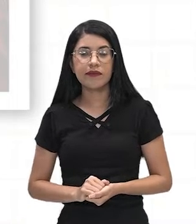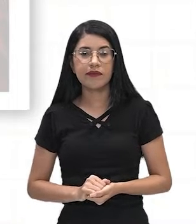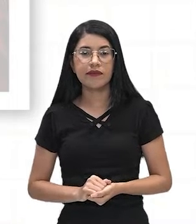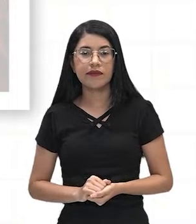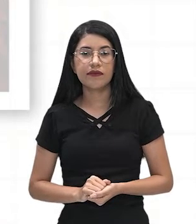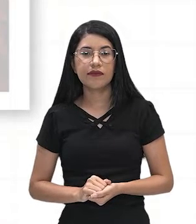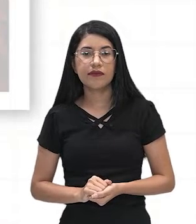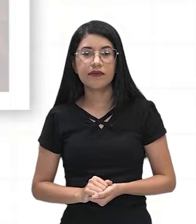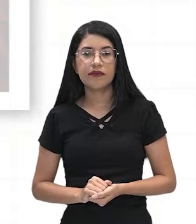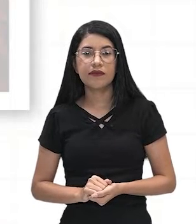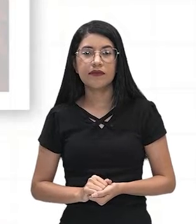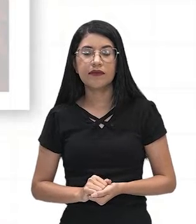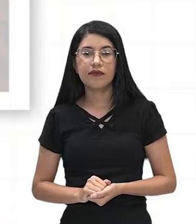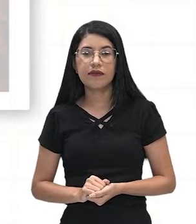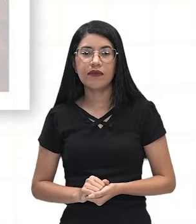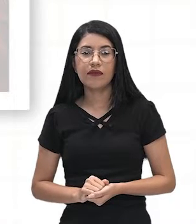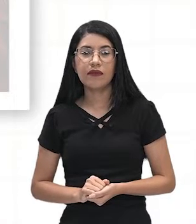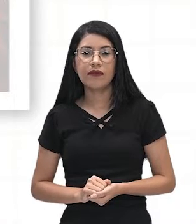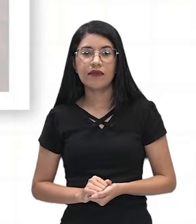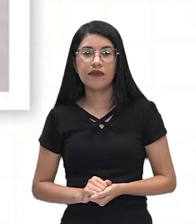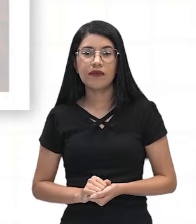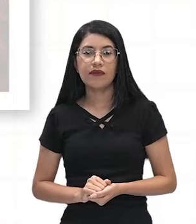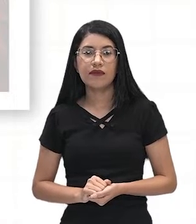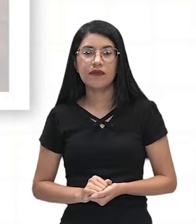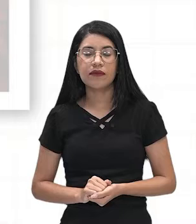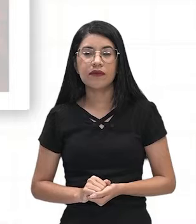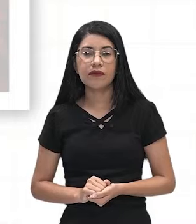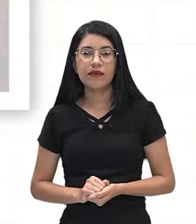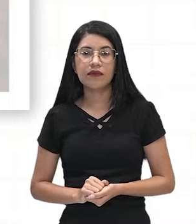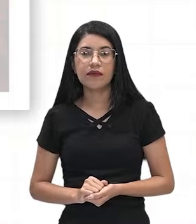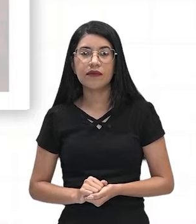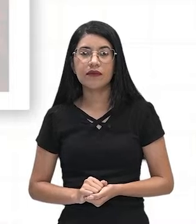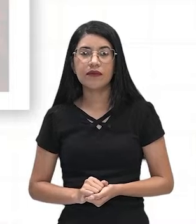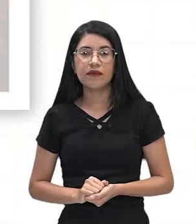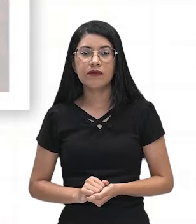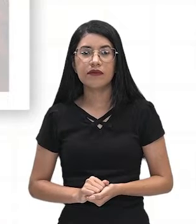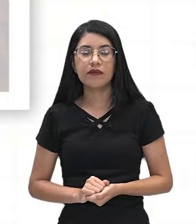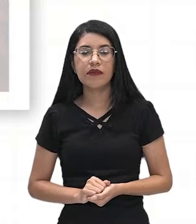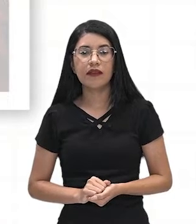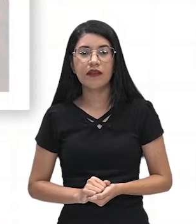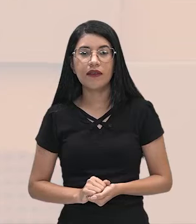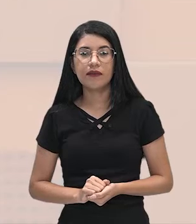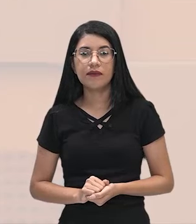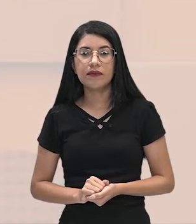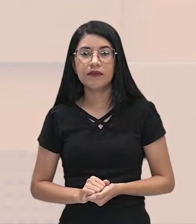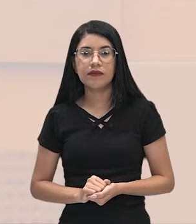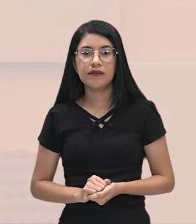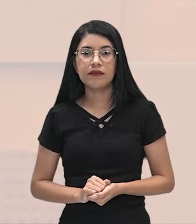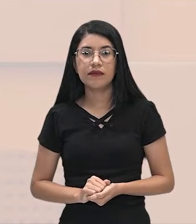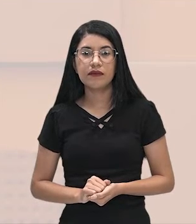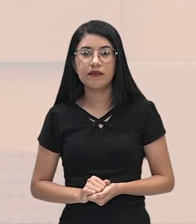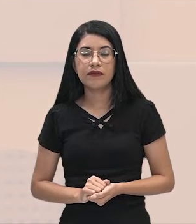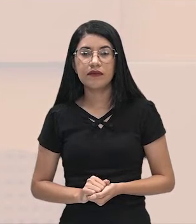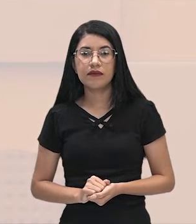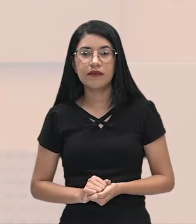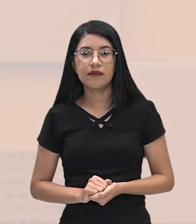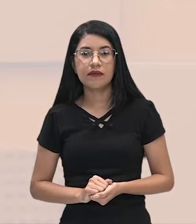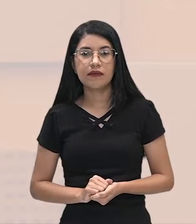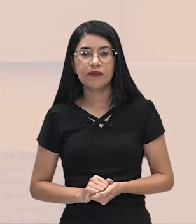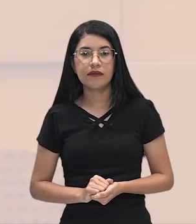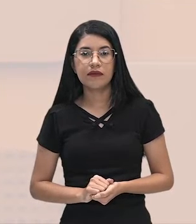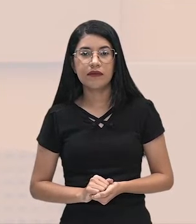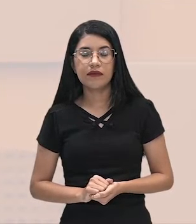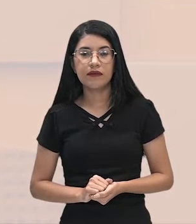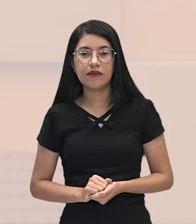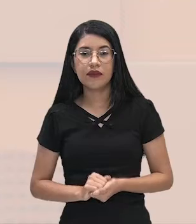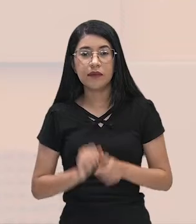dentro de Grécia e de Roma. Certo, turminha? Olha só, a nossa próxima